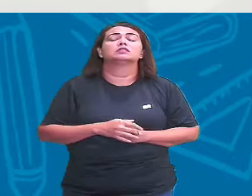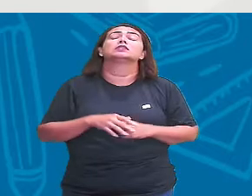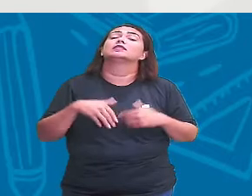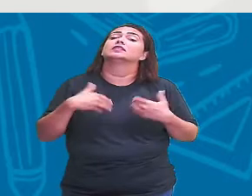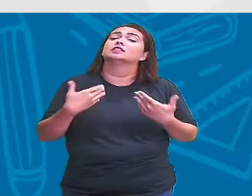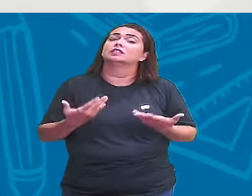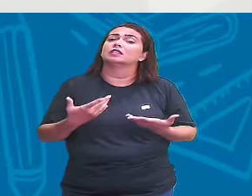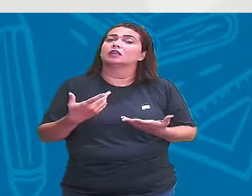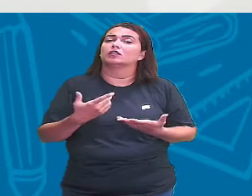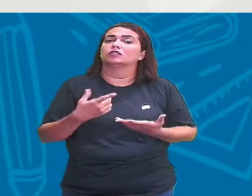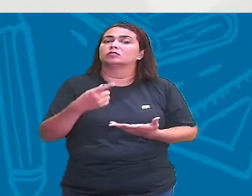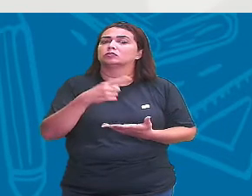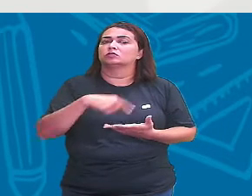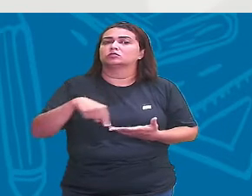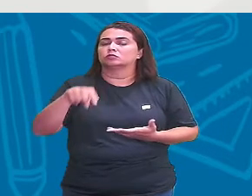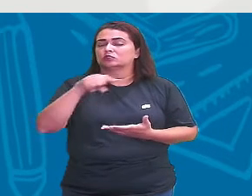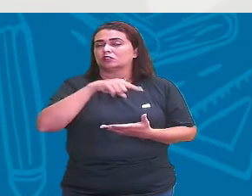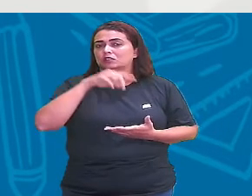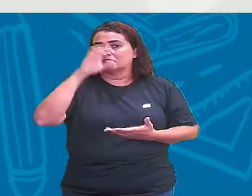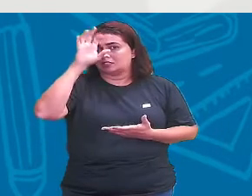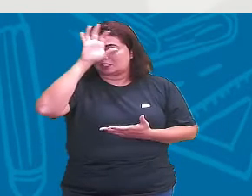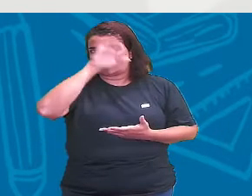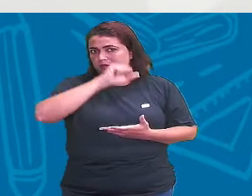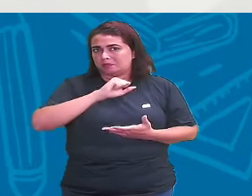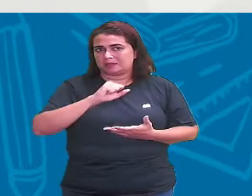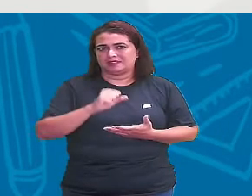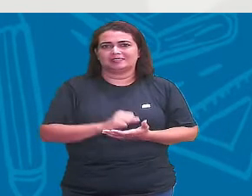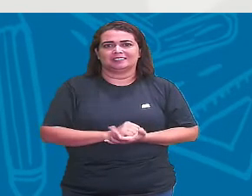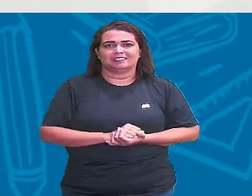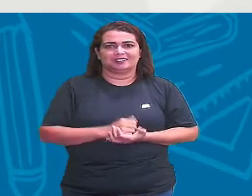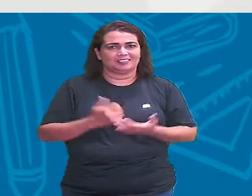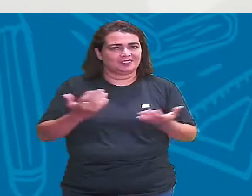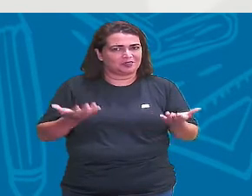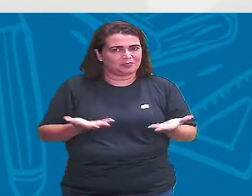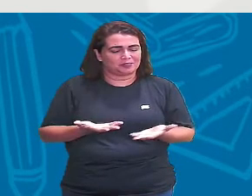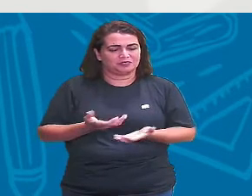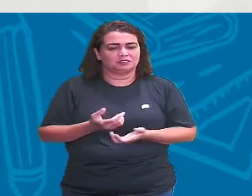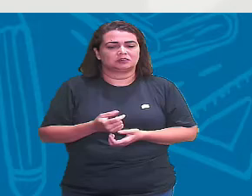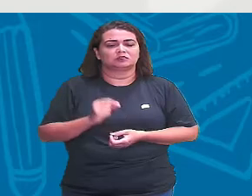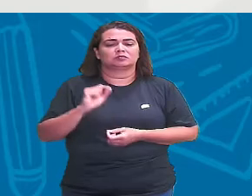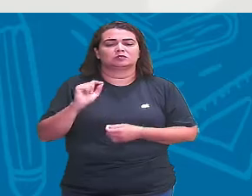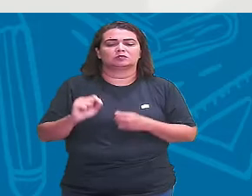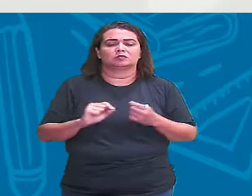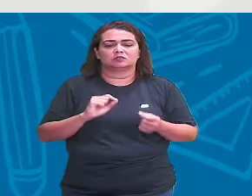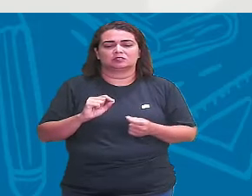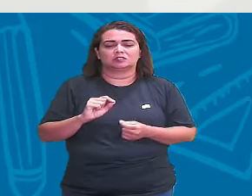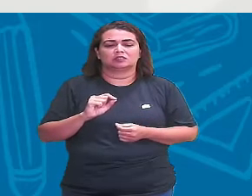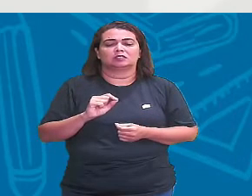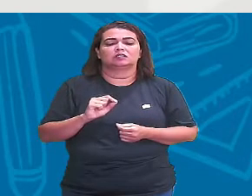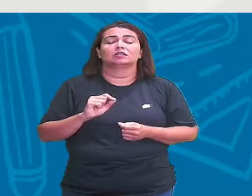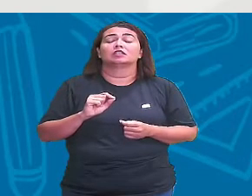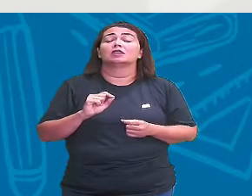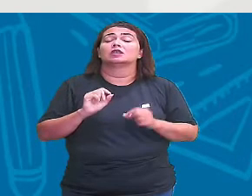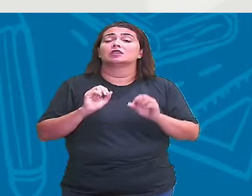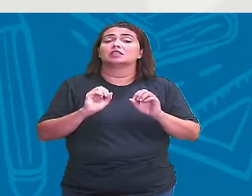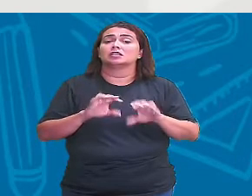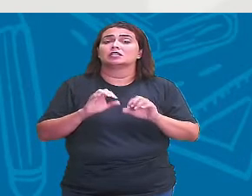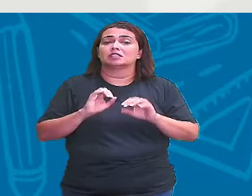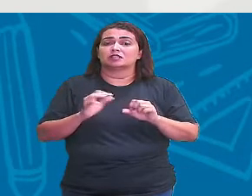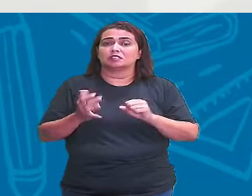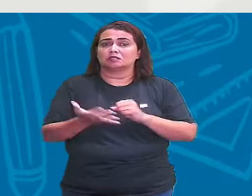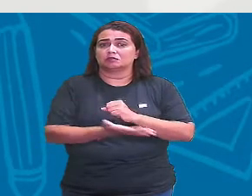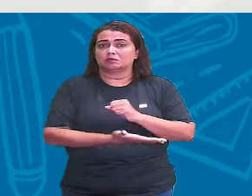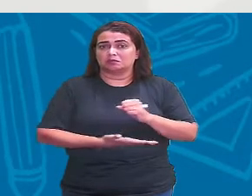BNCC, é F01MA01, tá certo? Então, isso significa que é ensino fundamental, a